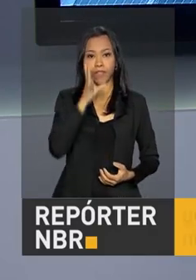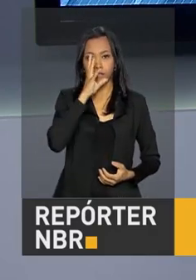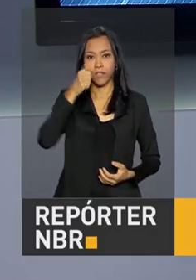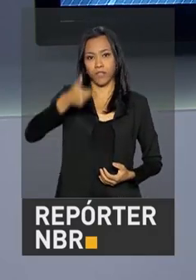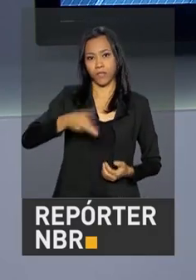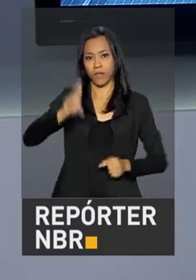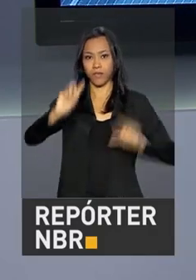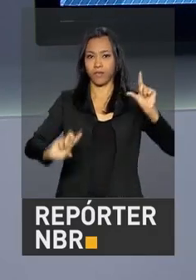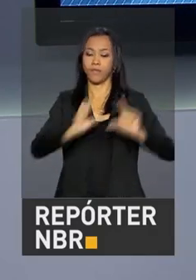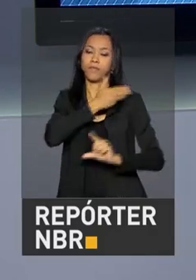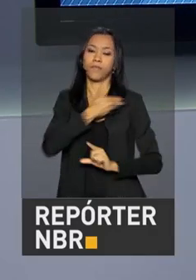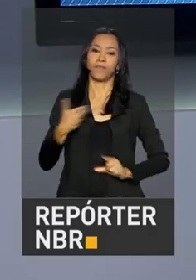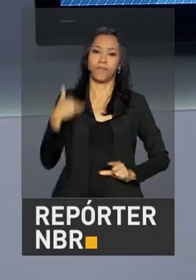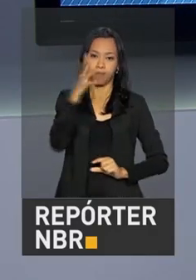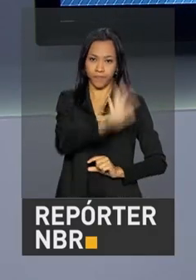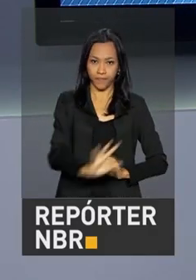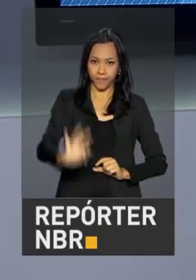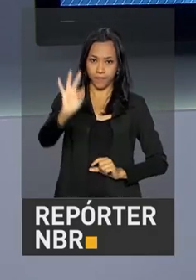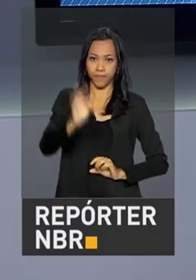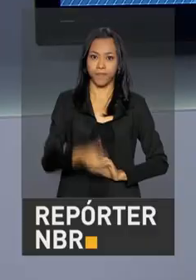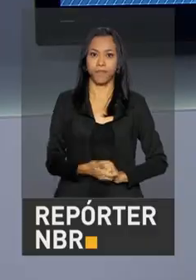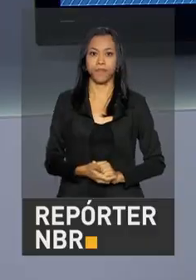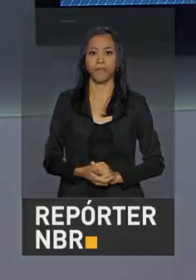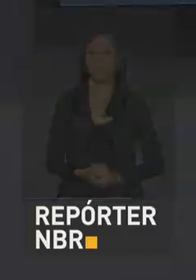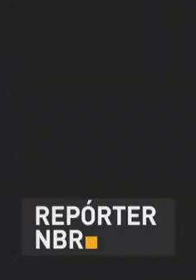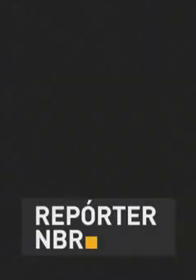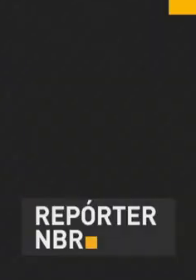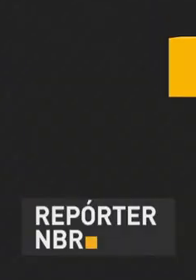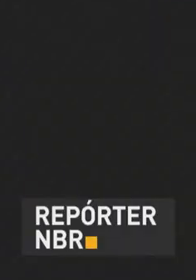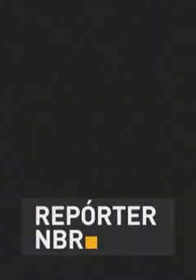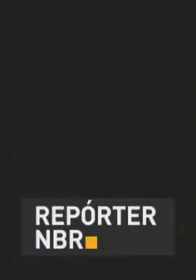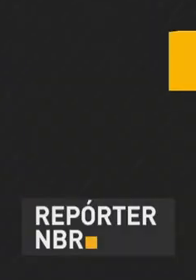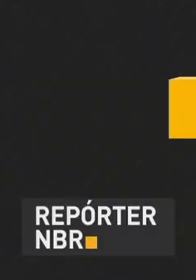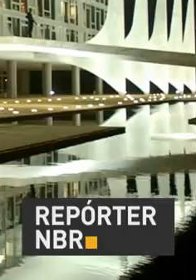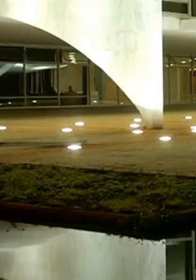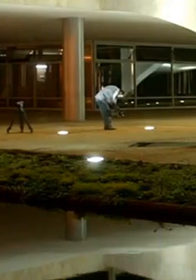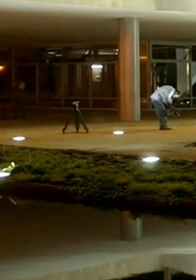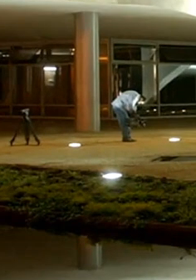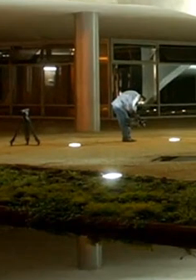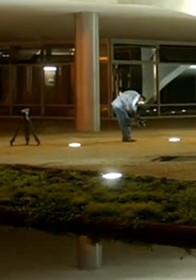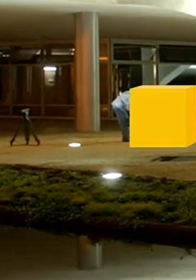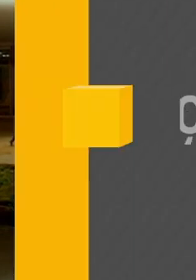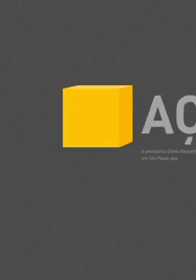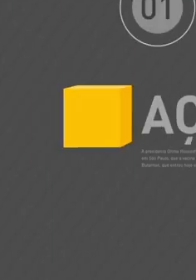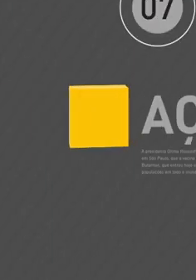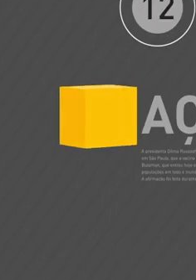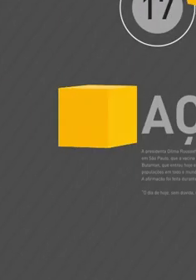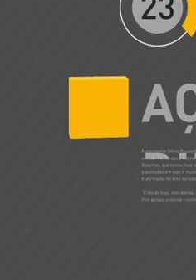Continue na NBR, a TV do Governo Federal.